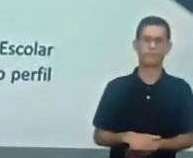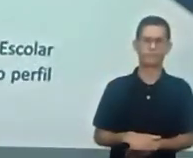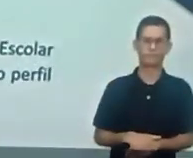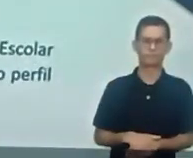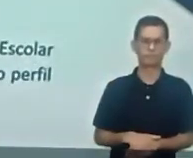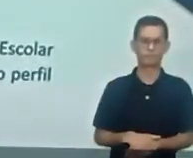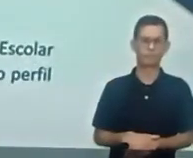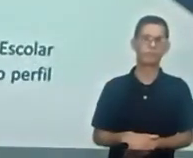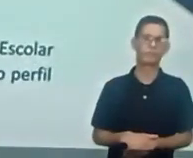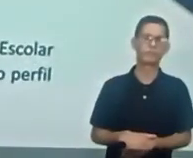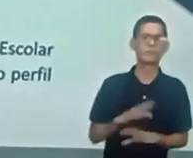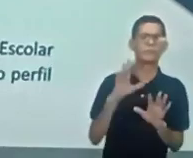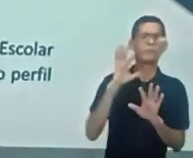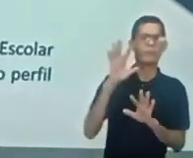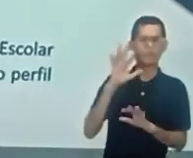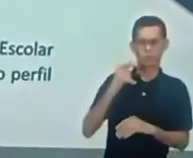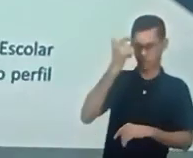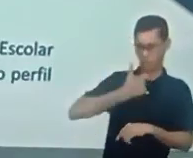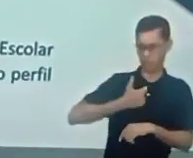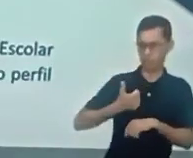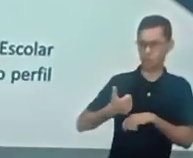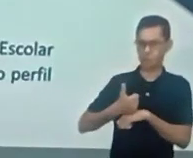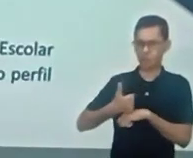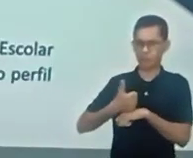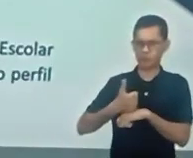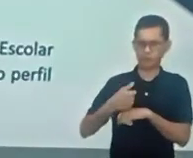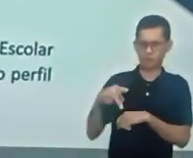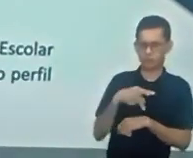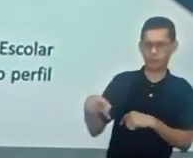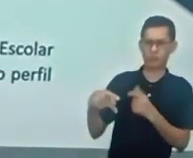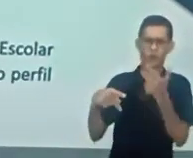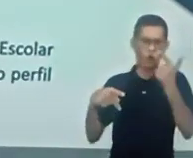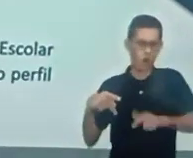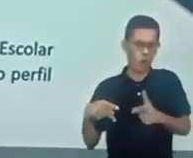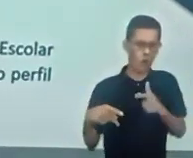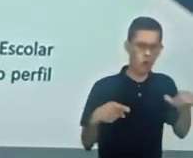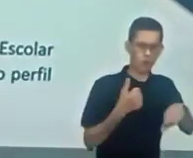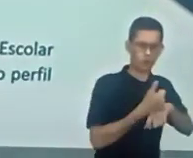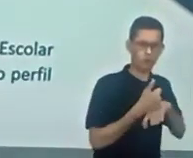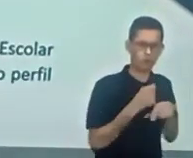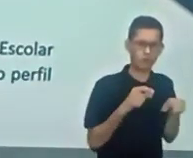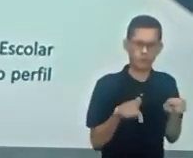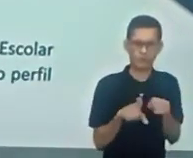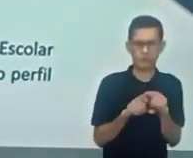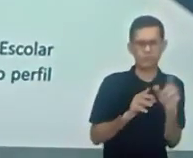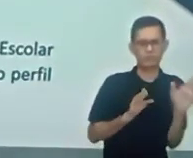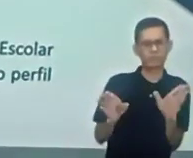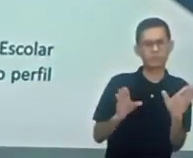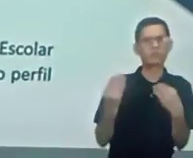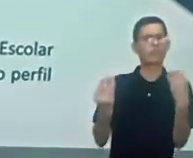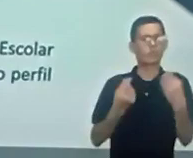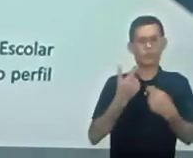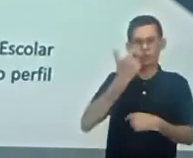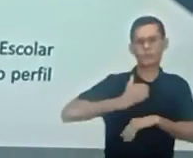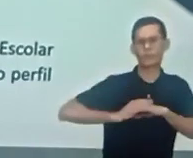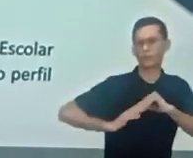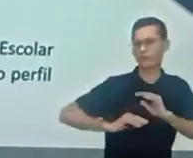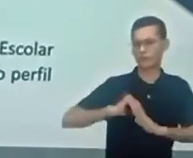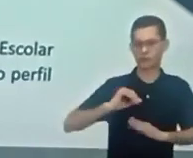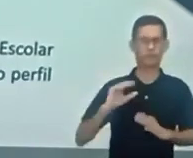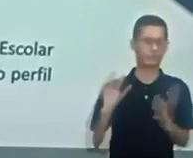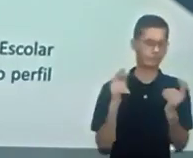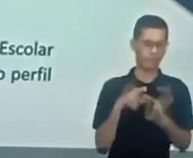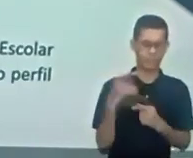Tenho mais de um cargo como professor. Como que fica a minha inscrição? Esse é um ponto de atenção, porque nós temos muitos